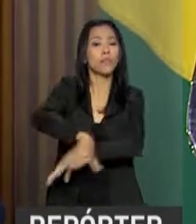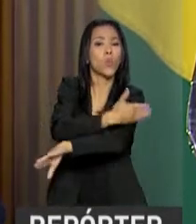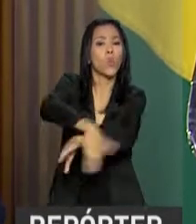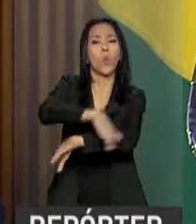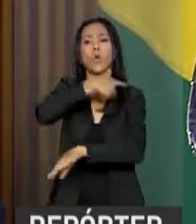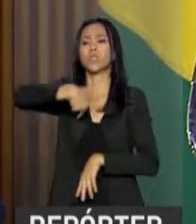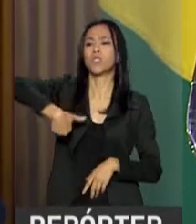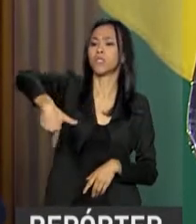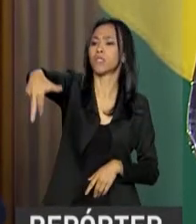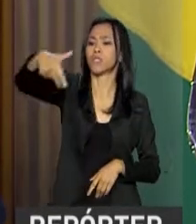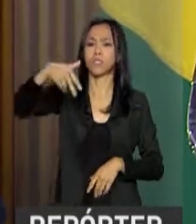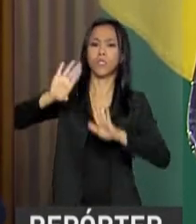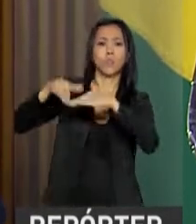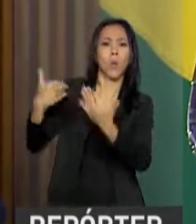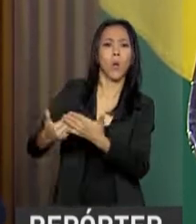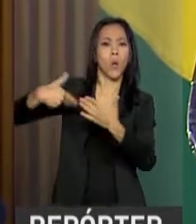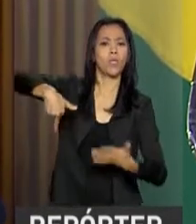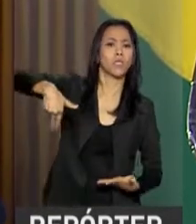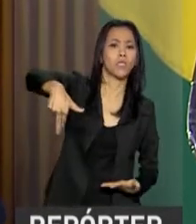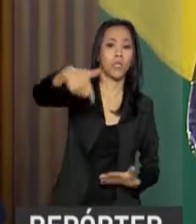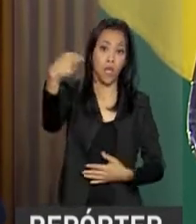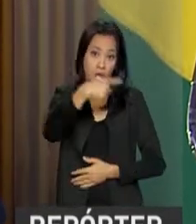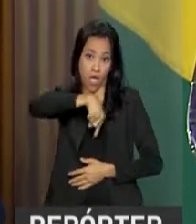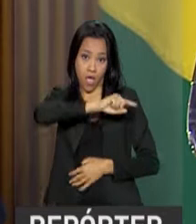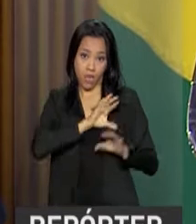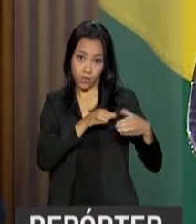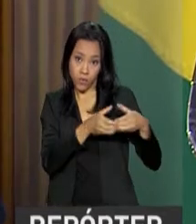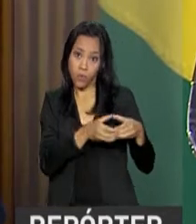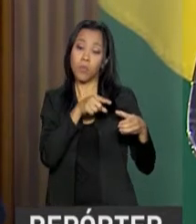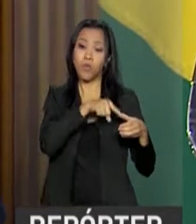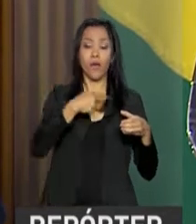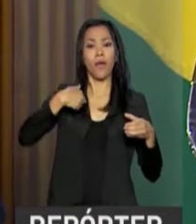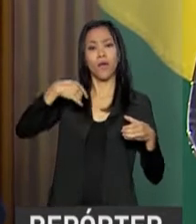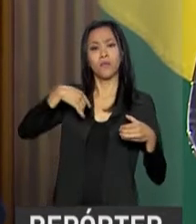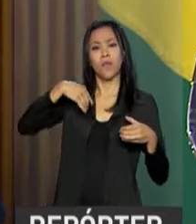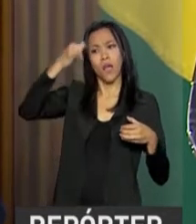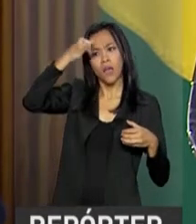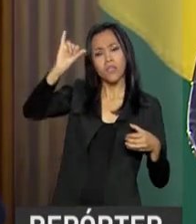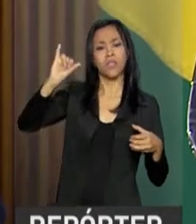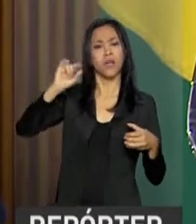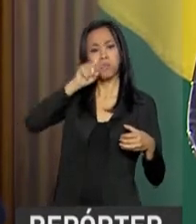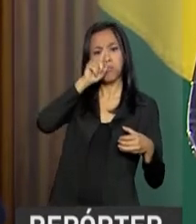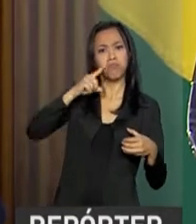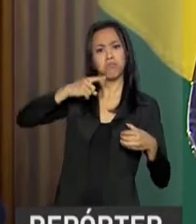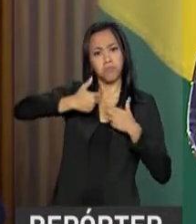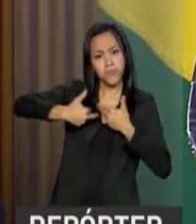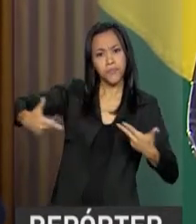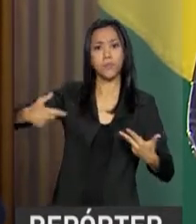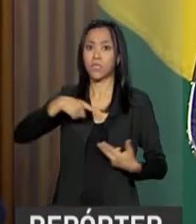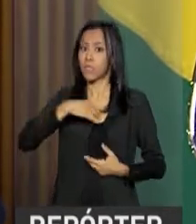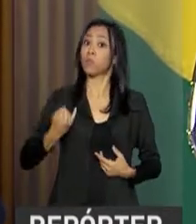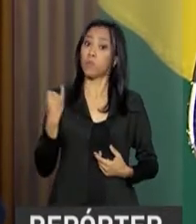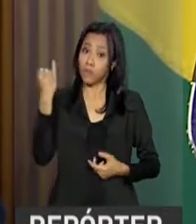ruas diante dos colégios né elas estarão exercendo uma prevenção é muito muito significativa